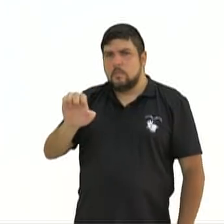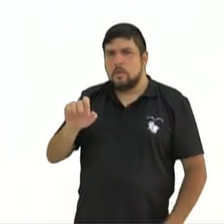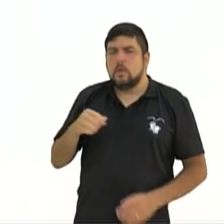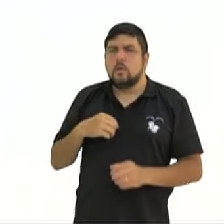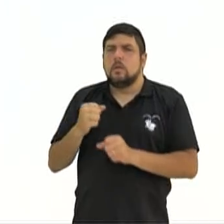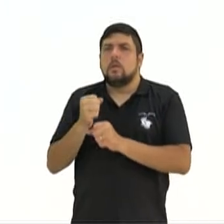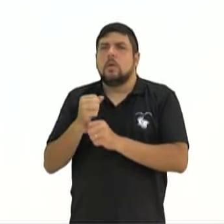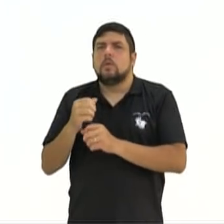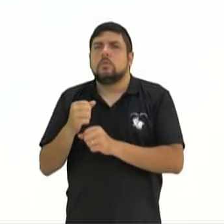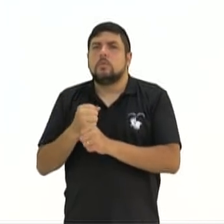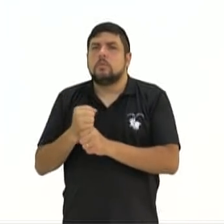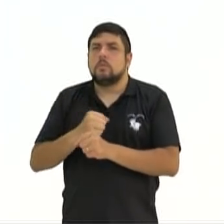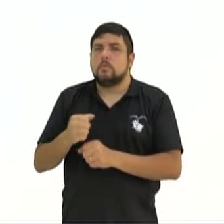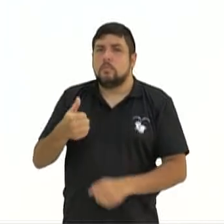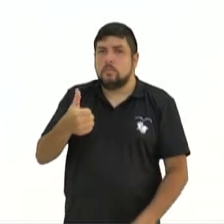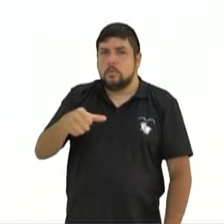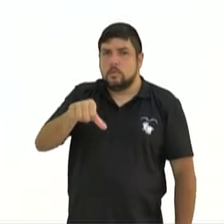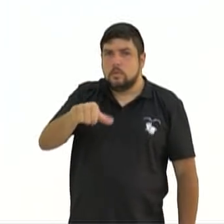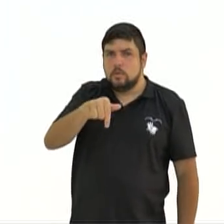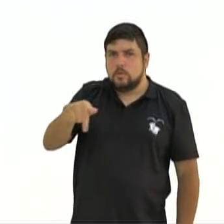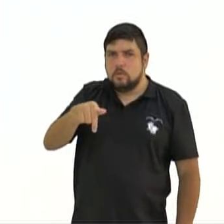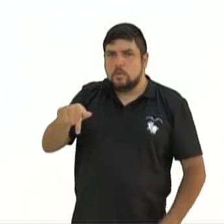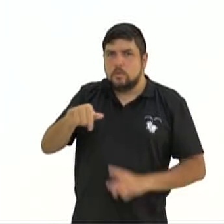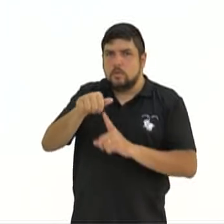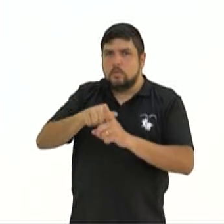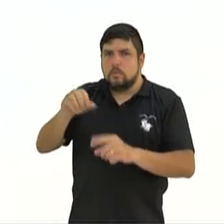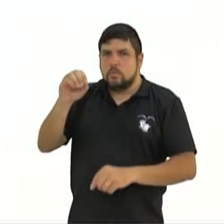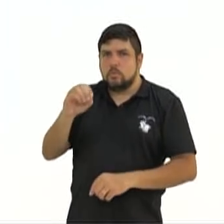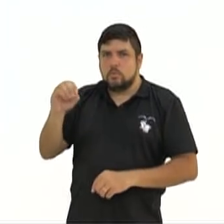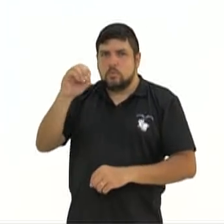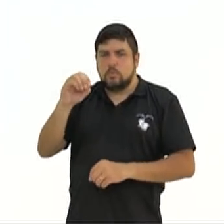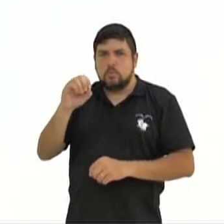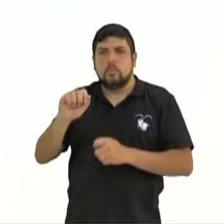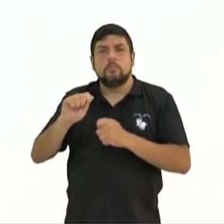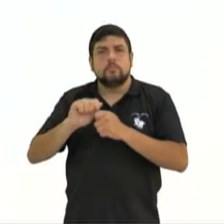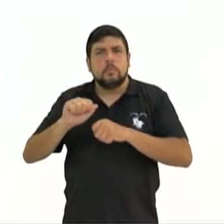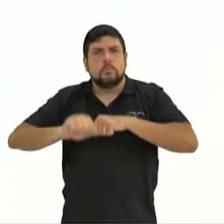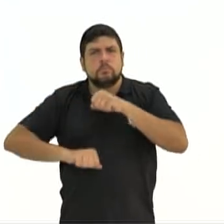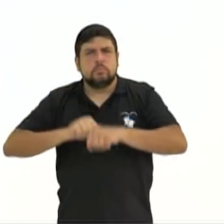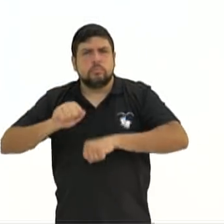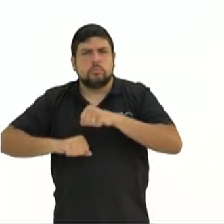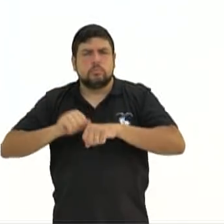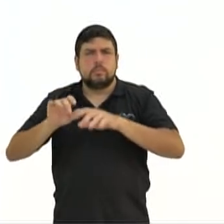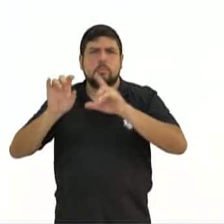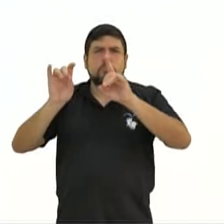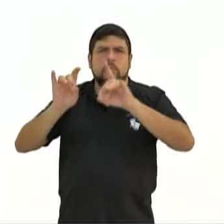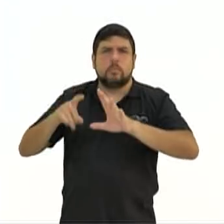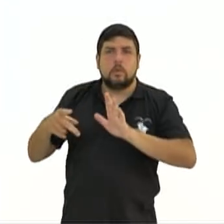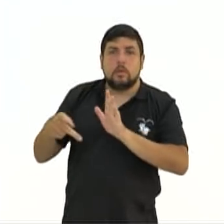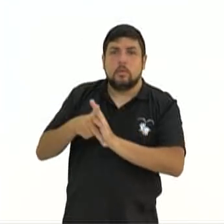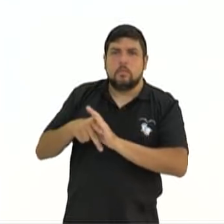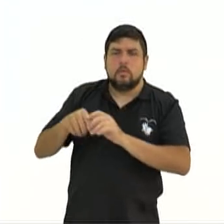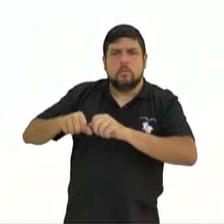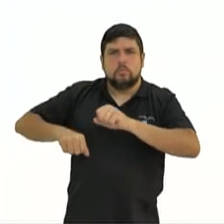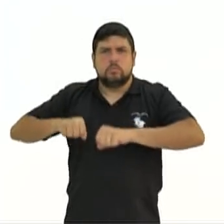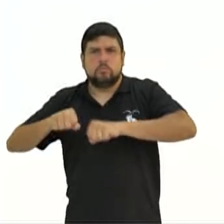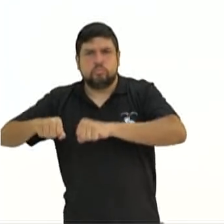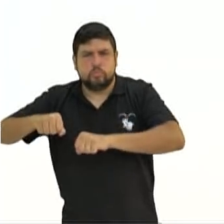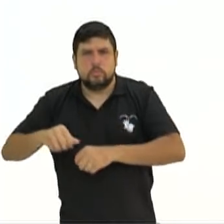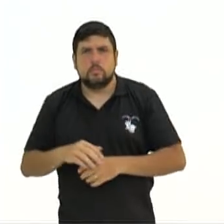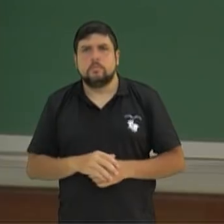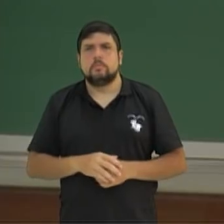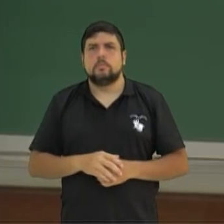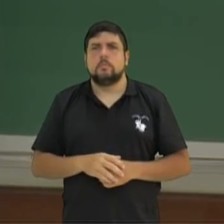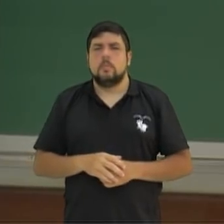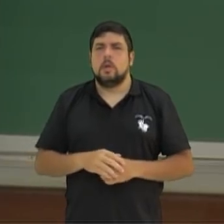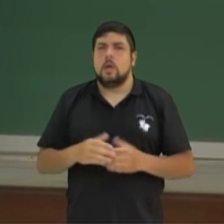de 1977. E até hoje nós encontramos bicicletas